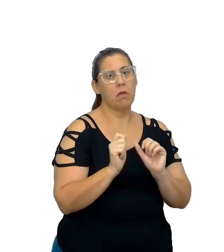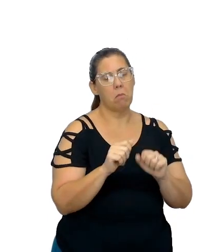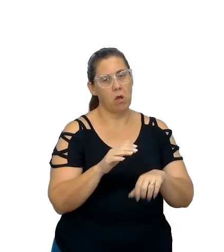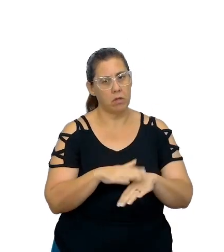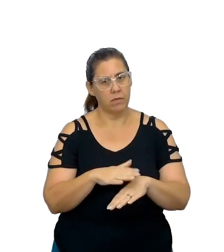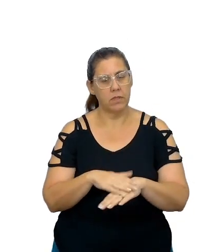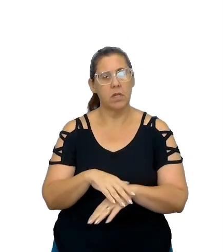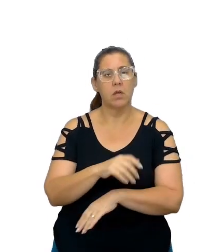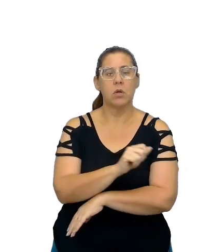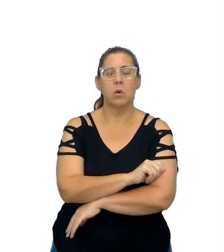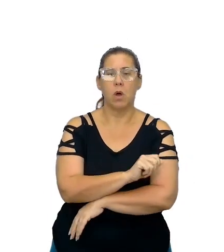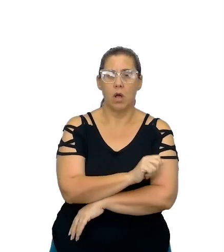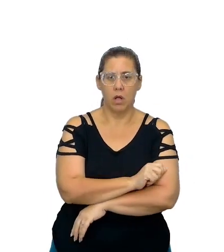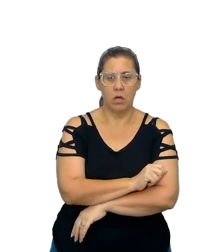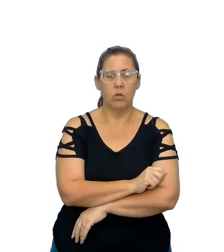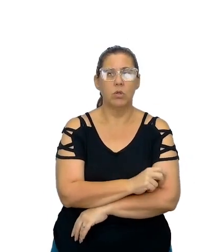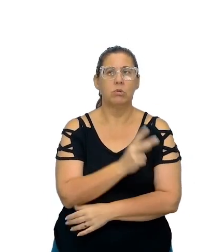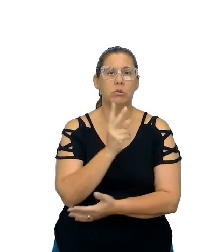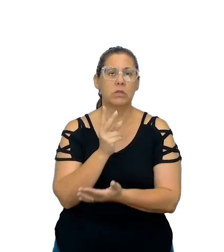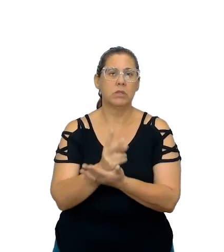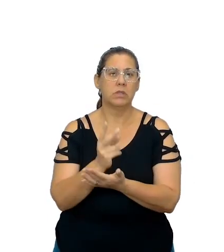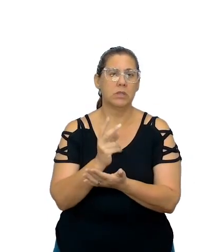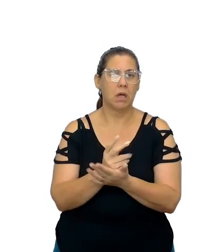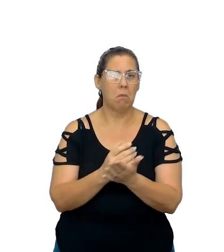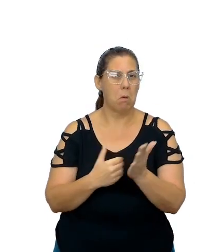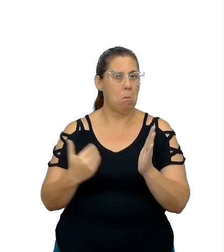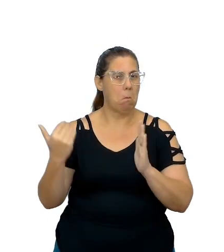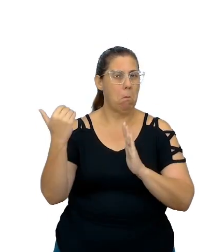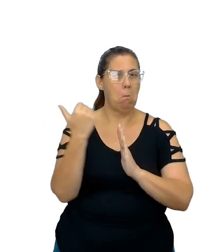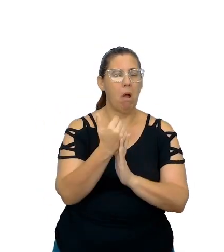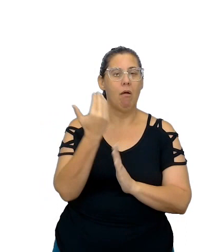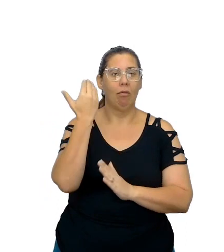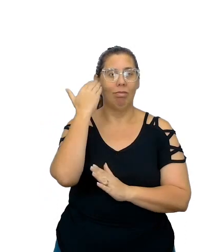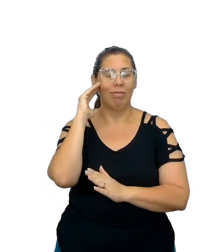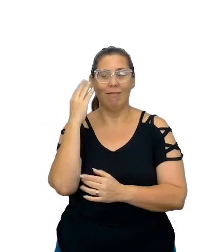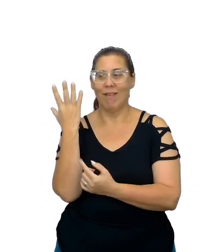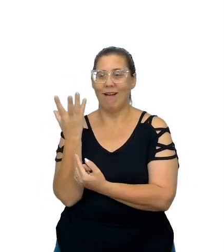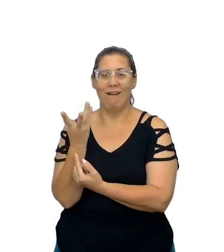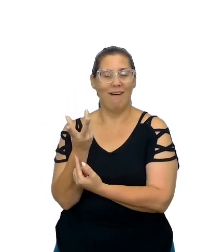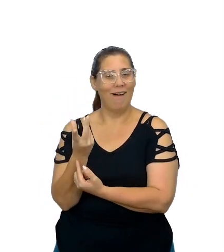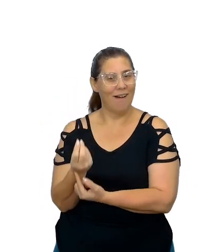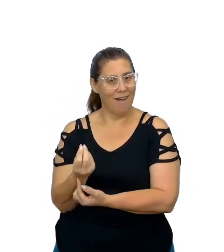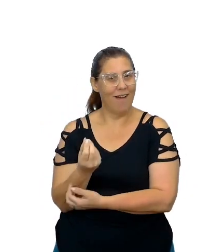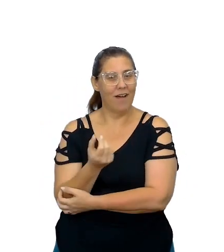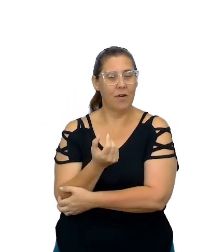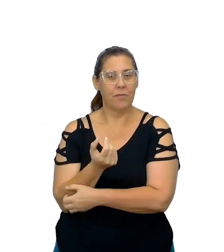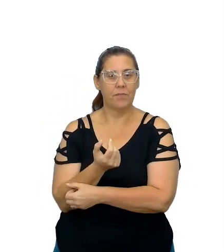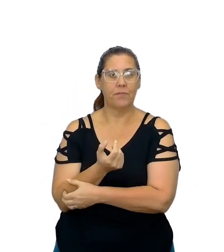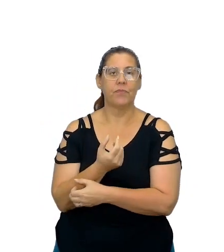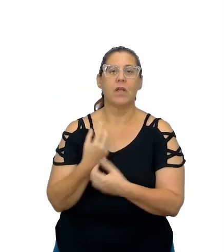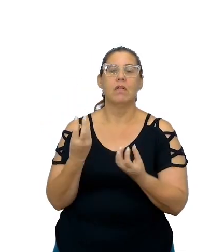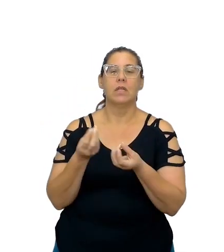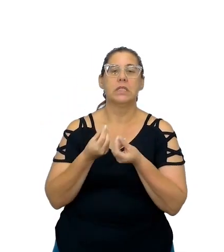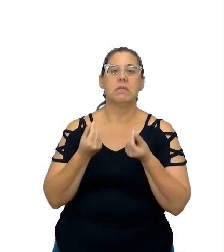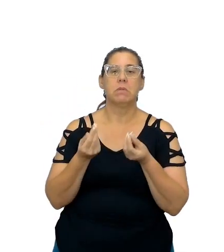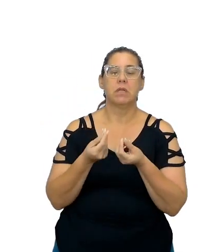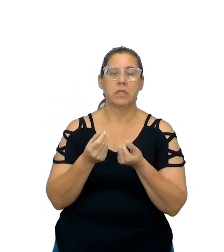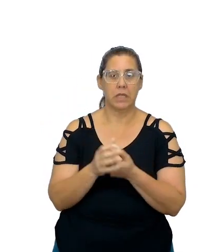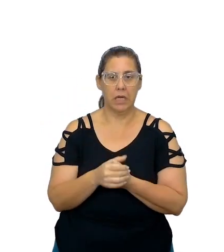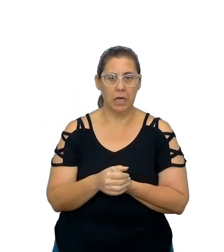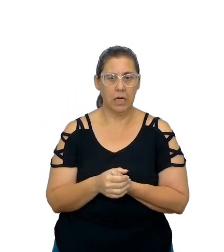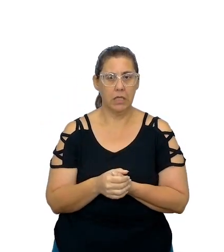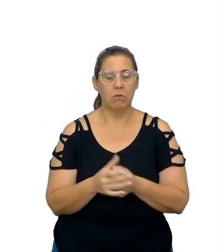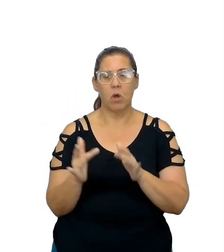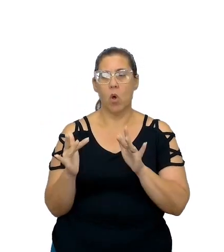com que esse aluno cada vez mais se aproprie da arte e seja sensível a ela, né?